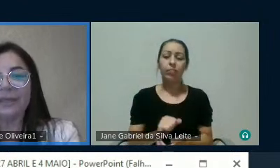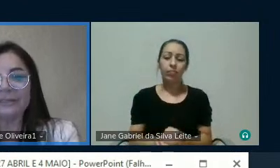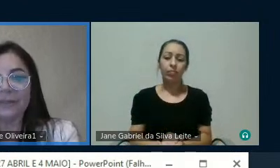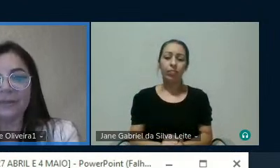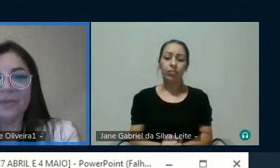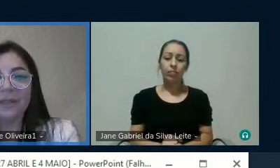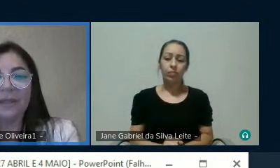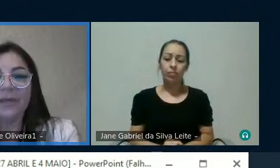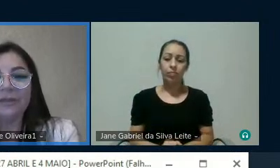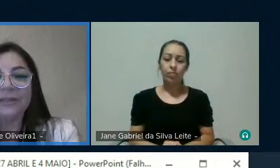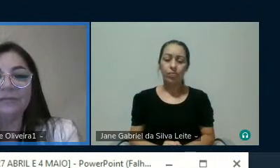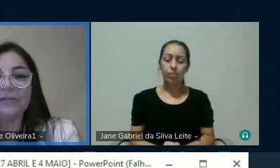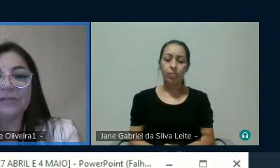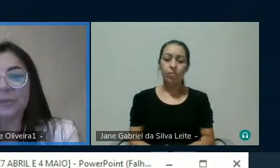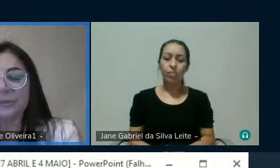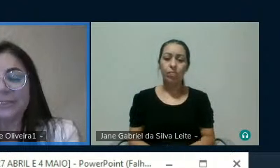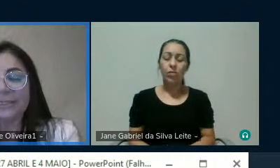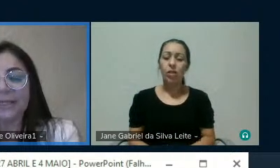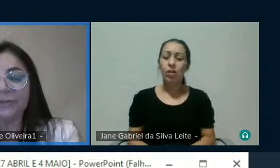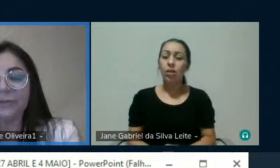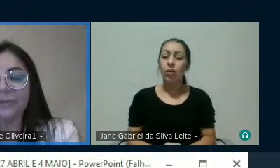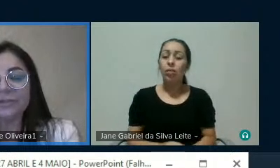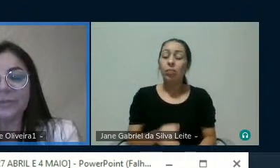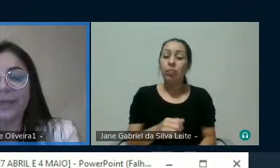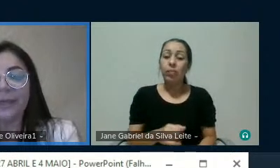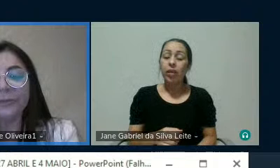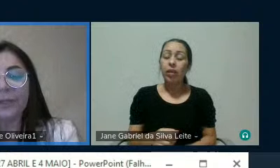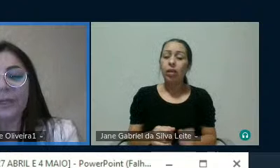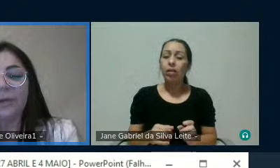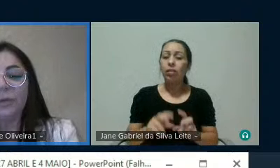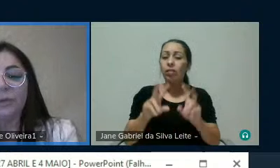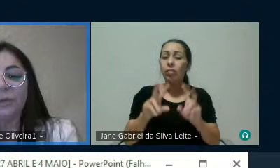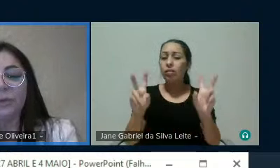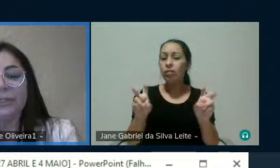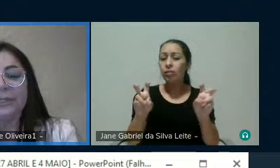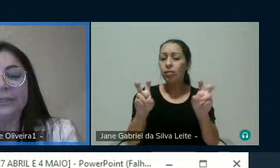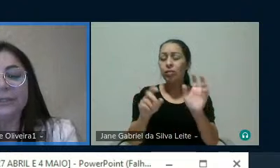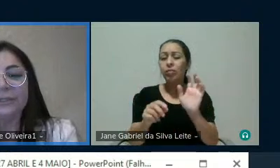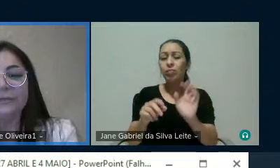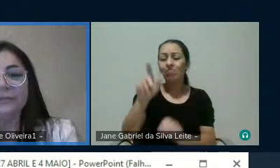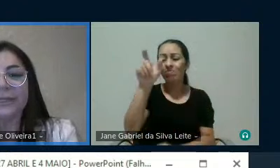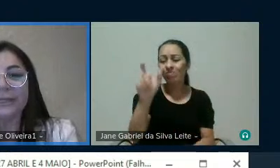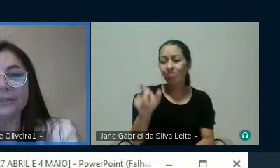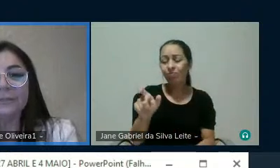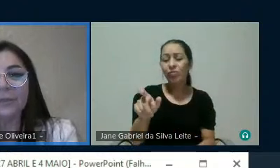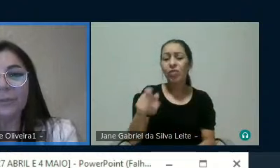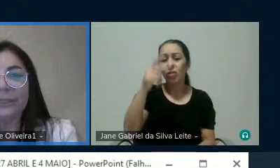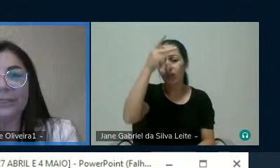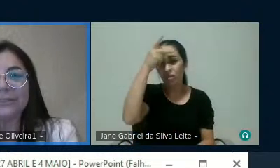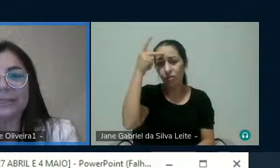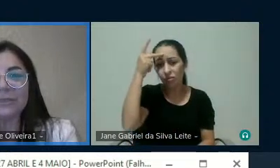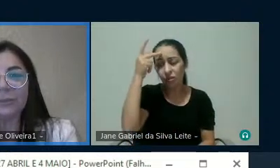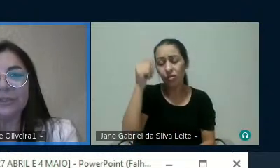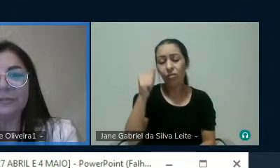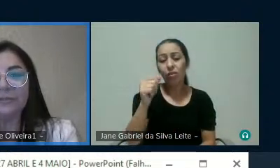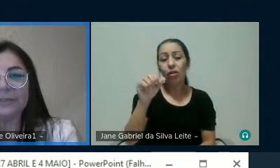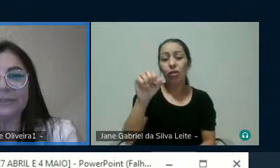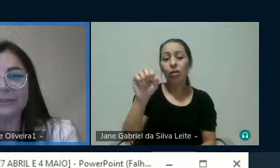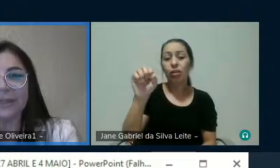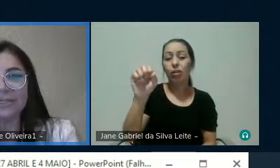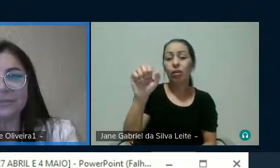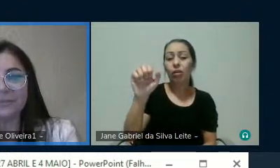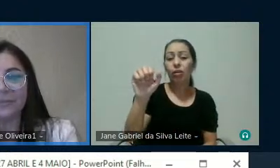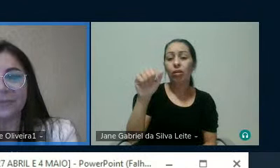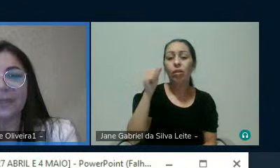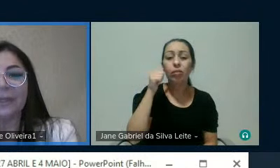Sutton Spence, tá? Eu até vou disponibilizar lá no nosso e-mail o link do livro dela, porque ele está disponível